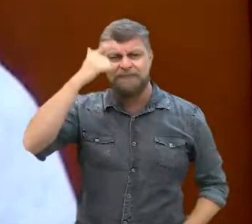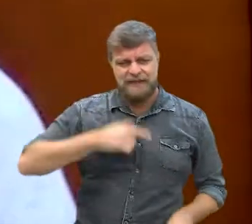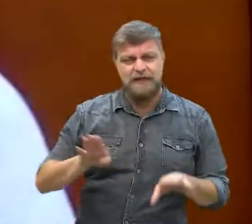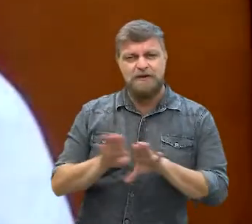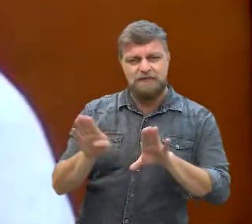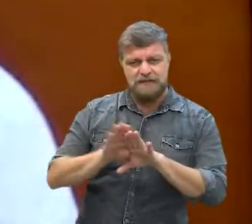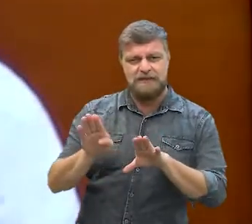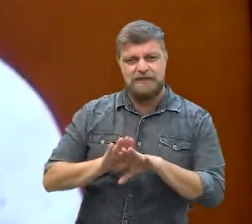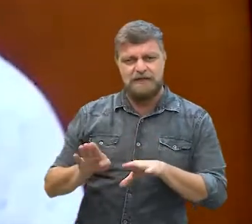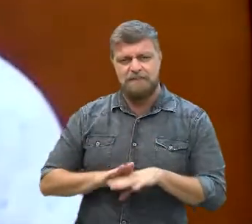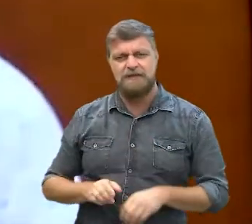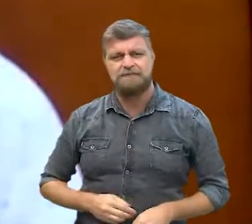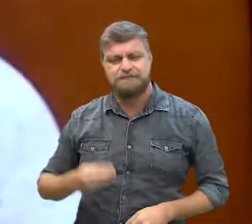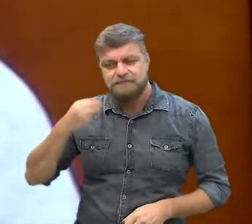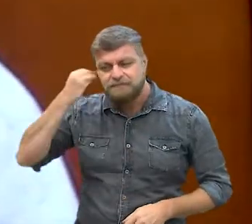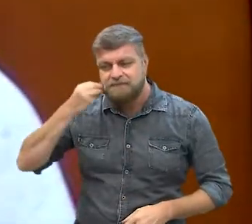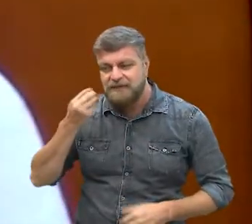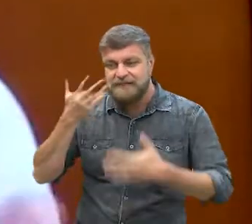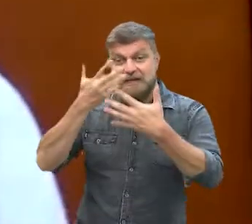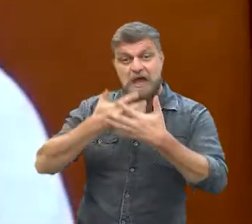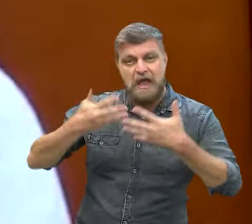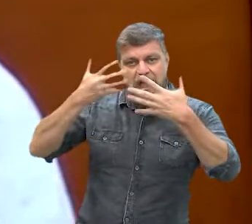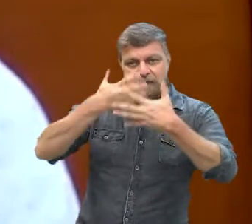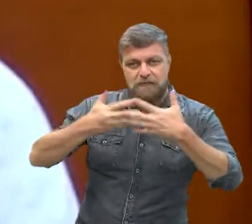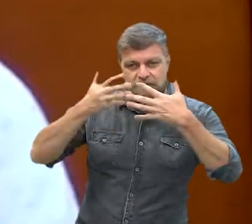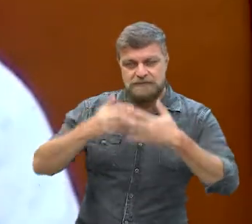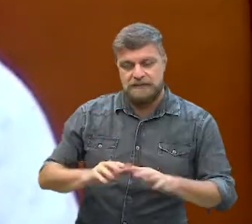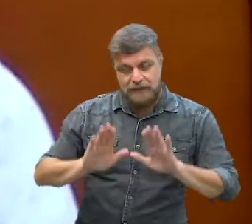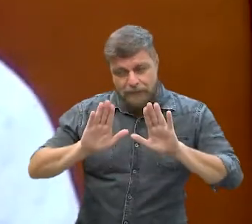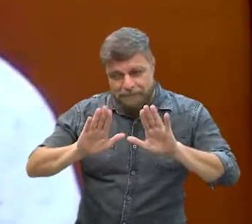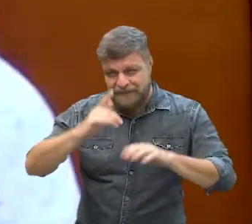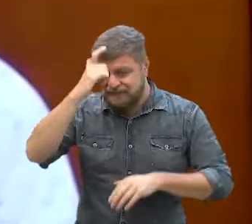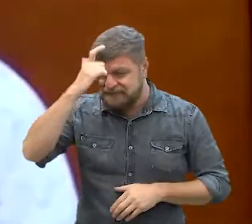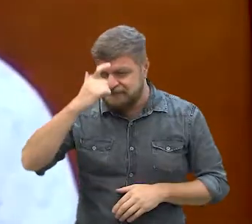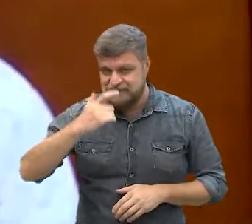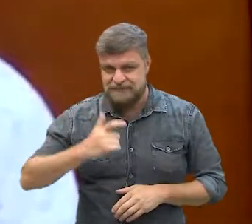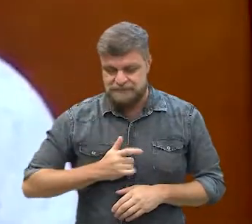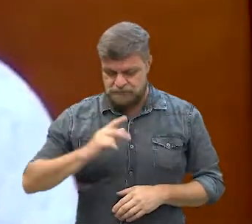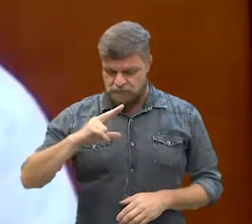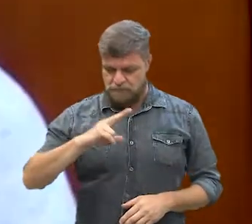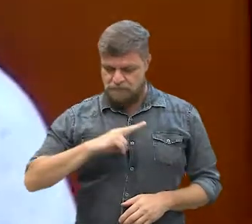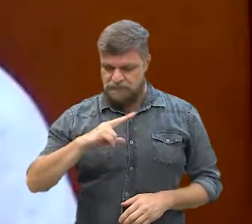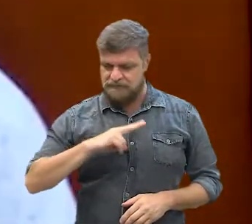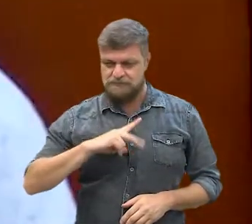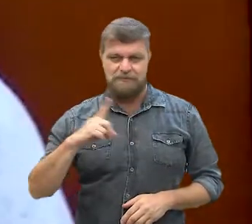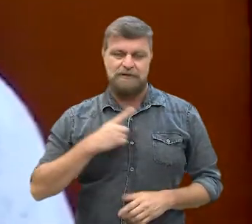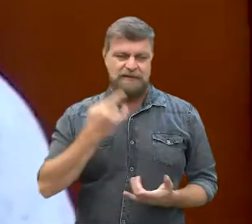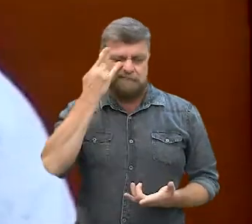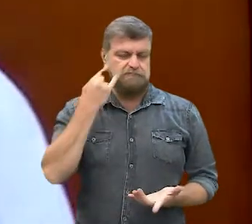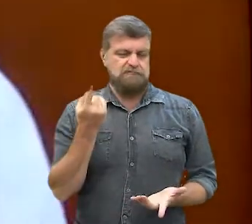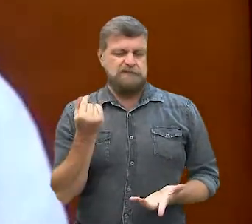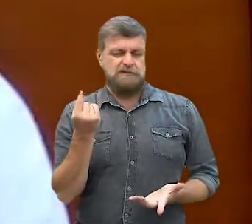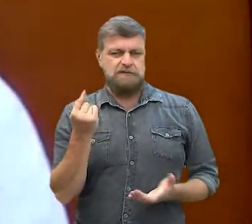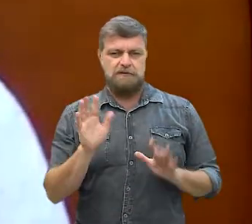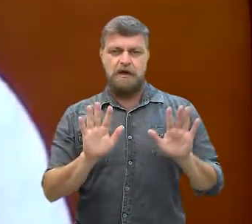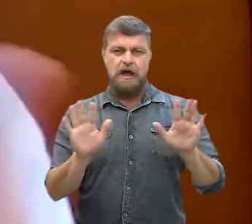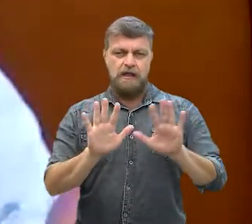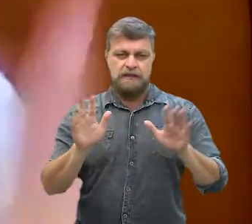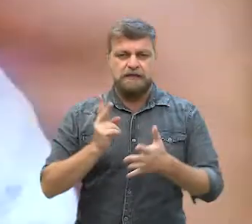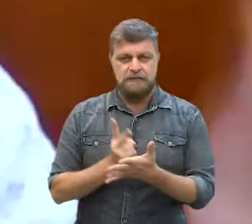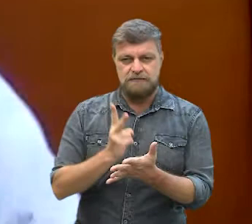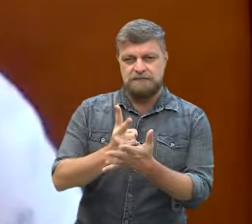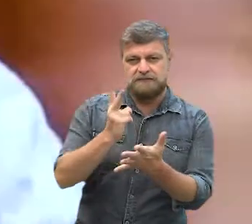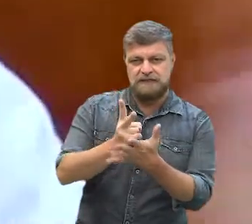músico, tive outras experiências, mas eu nunca levei nada, assim, particularmente como negócio para mim, né? Foi tudo